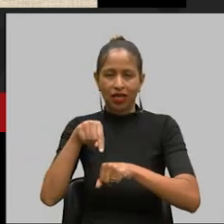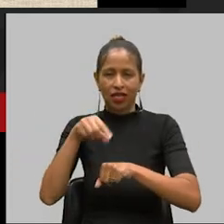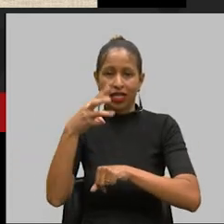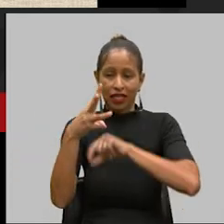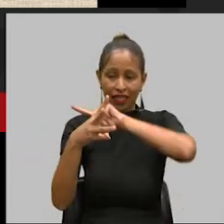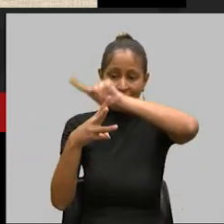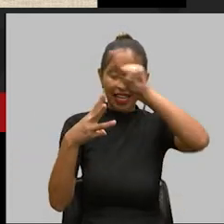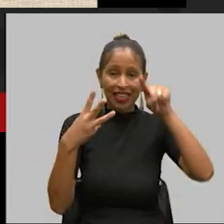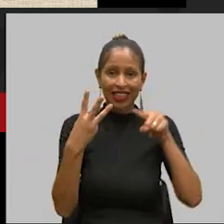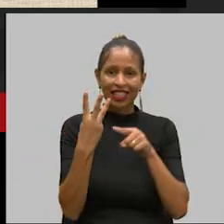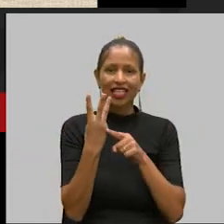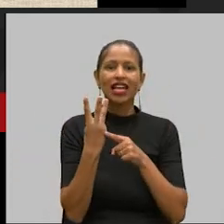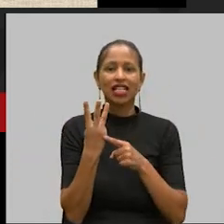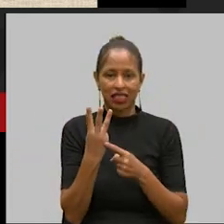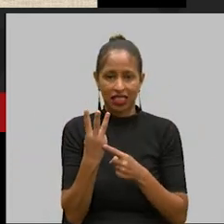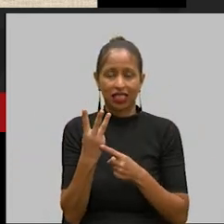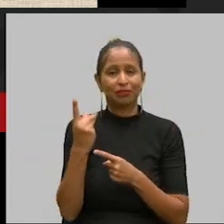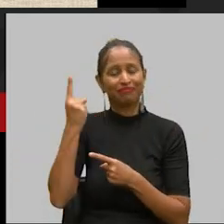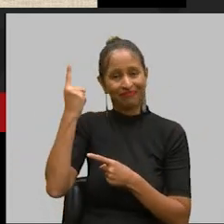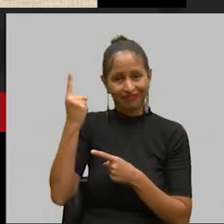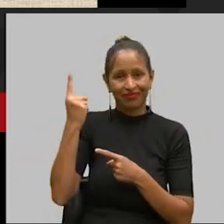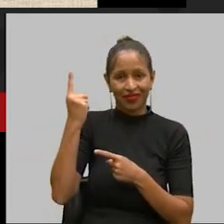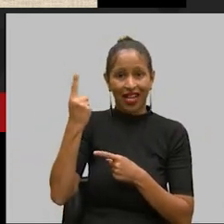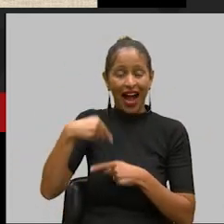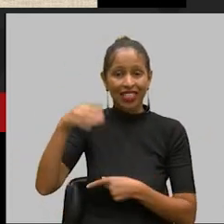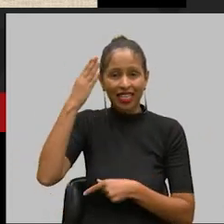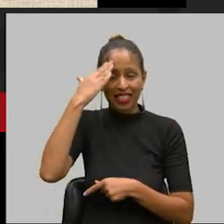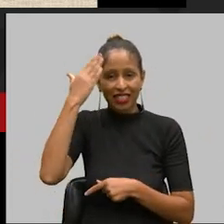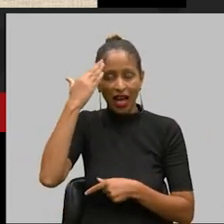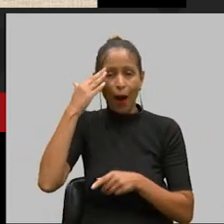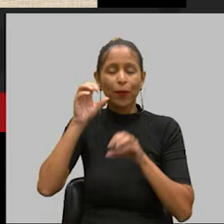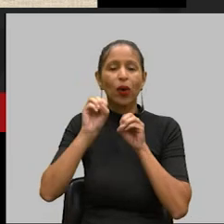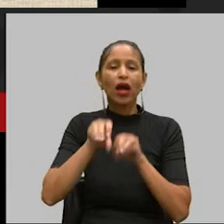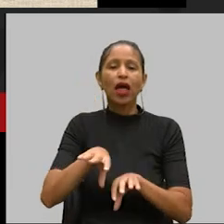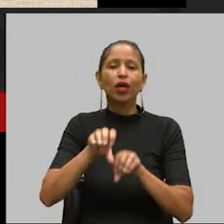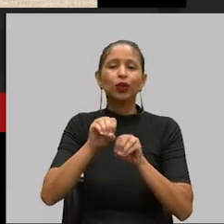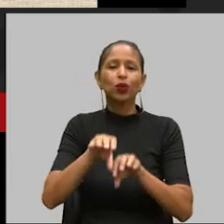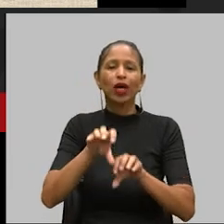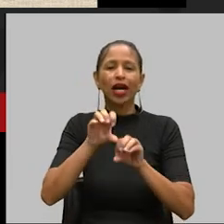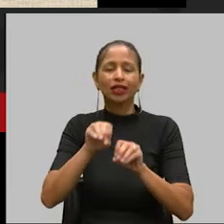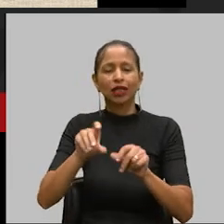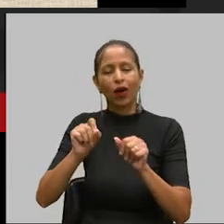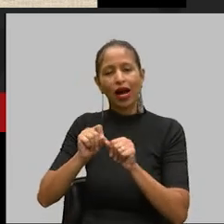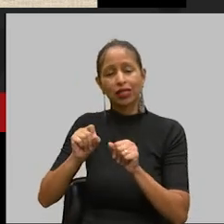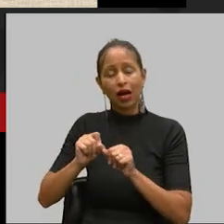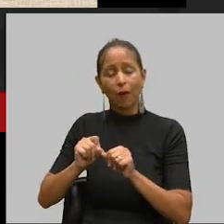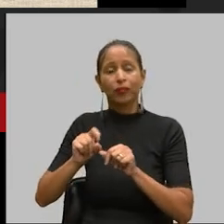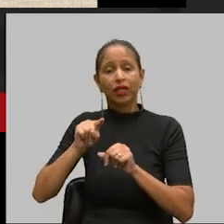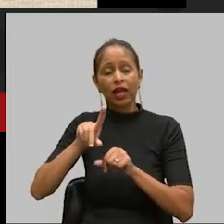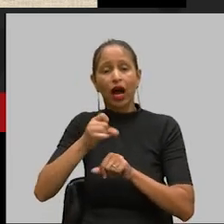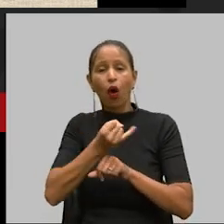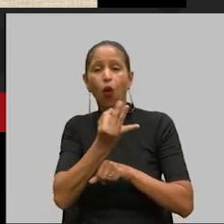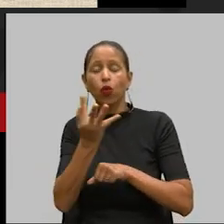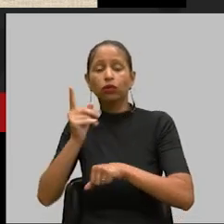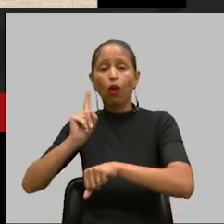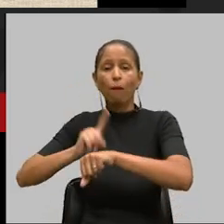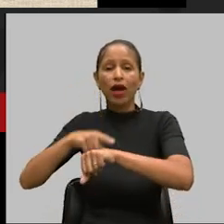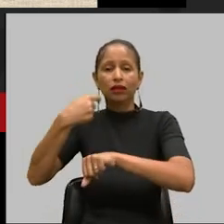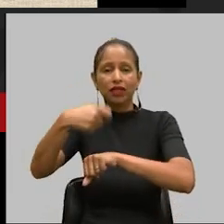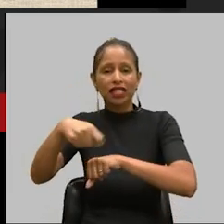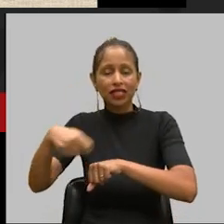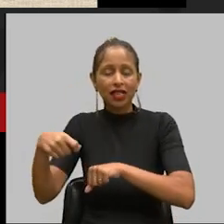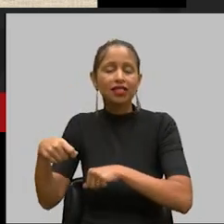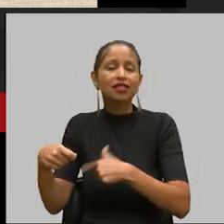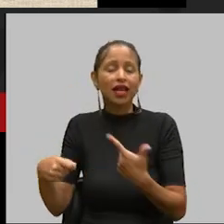dimensões né a gente sabe que em termos educativos em termos de ações tem momentos que é necessário torna-se